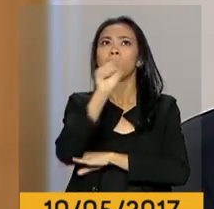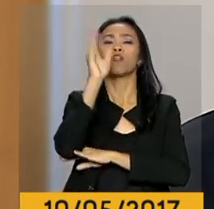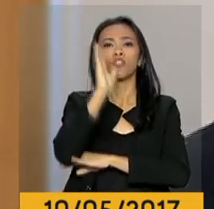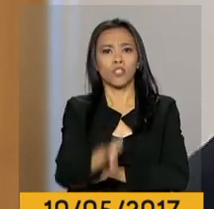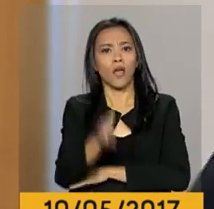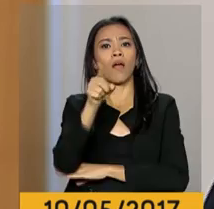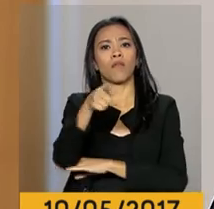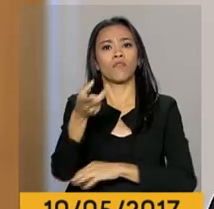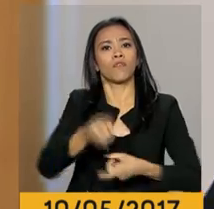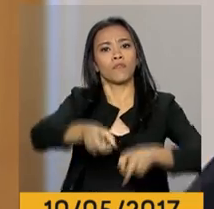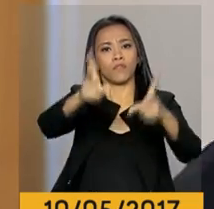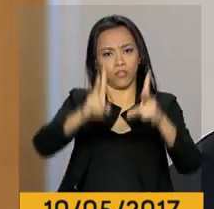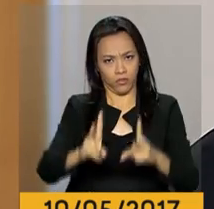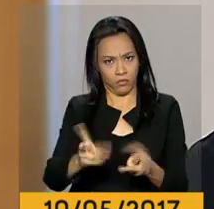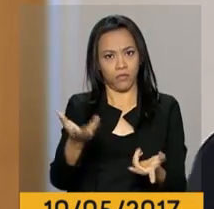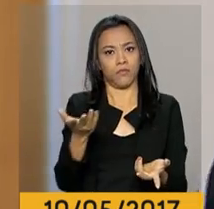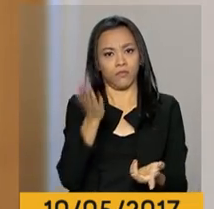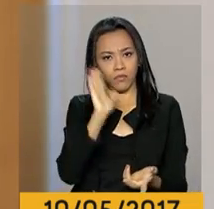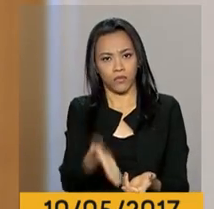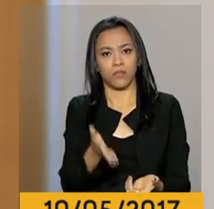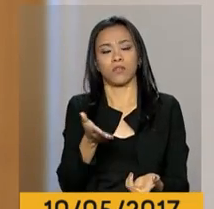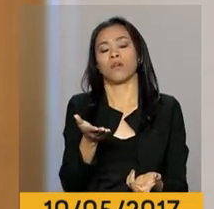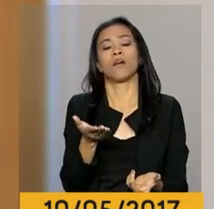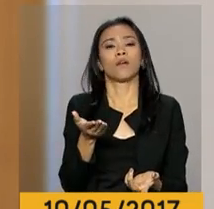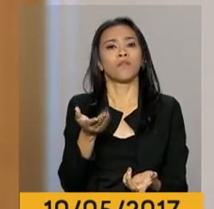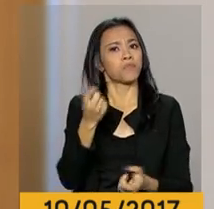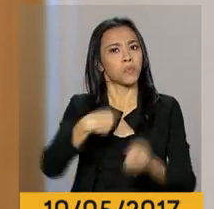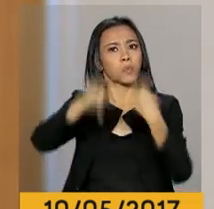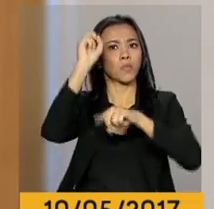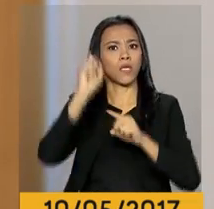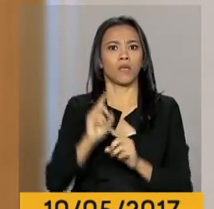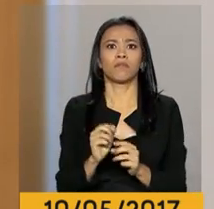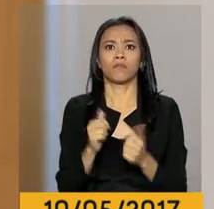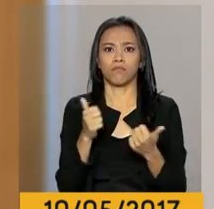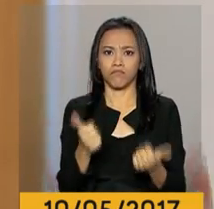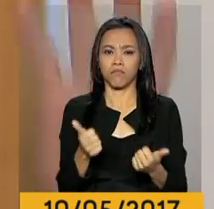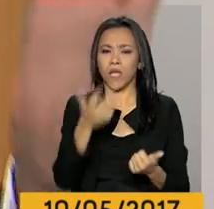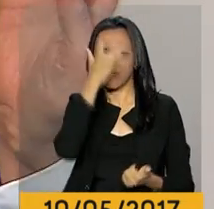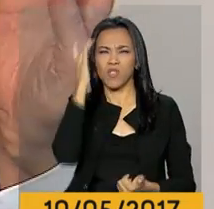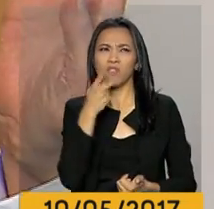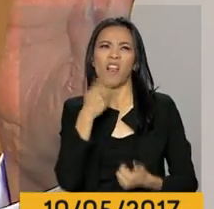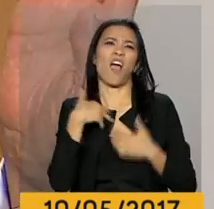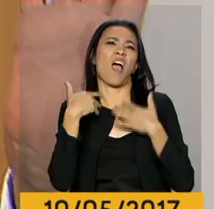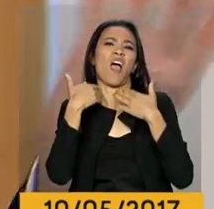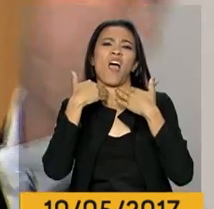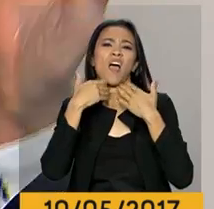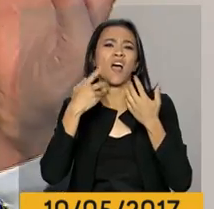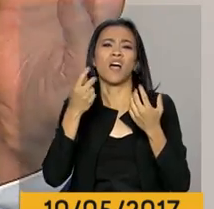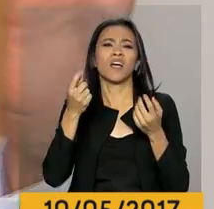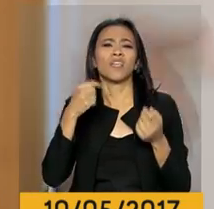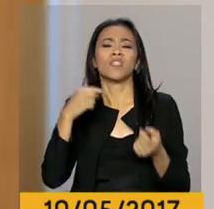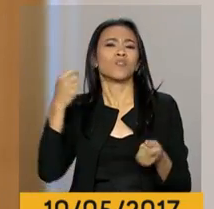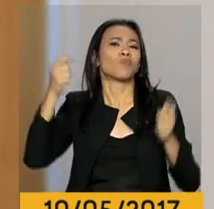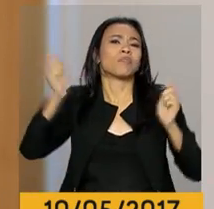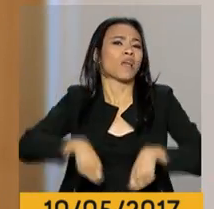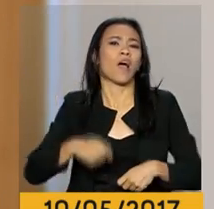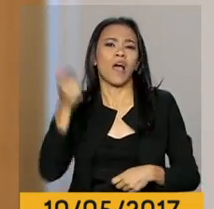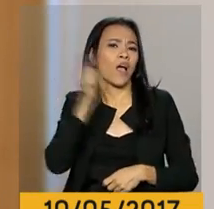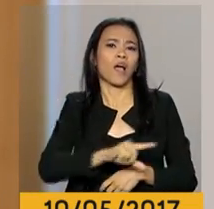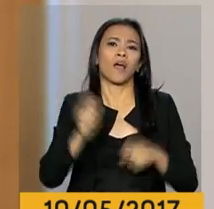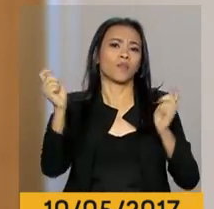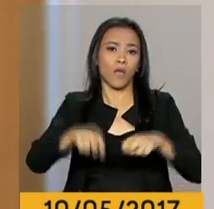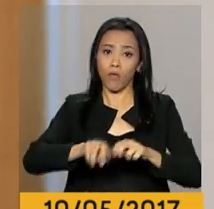privatizar foram concedidos foram concedidos com sucesso extraordinário as pessoas diziam Ah mas não vai dar certo ninguém vai aparecer ao